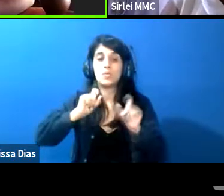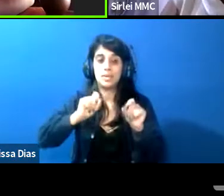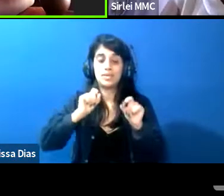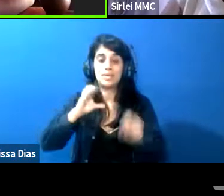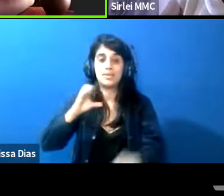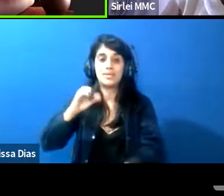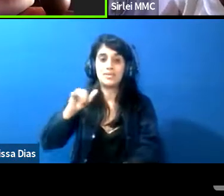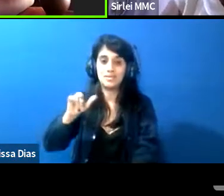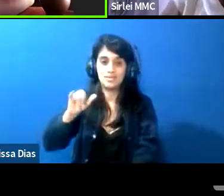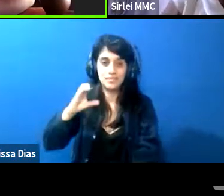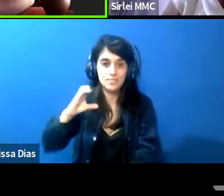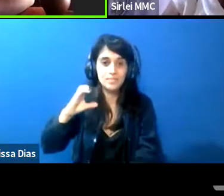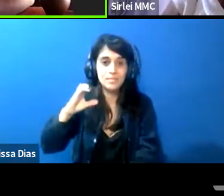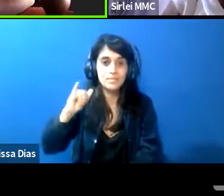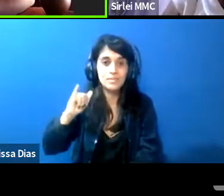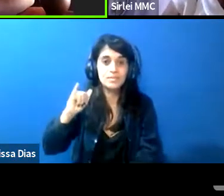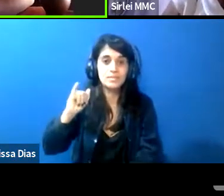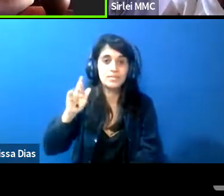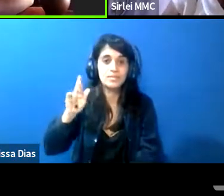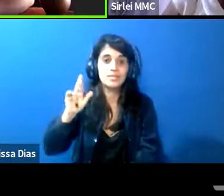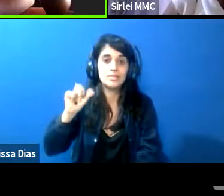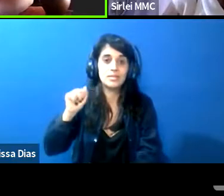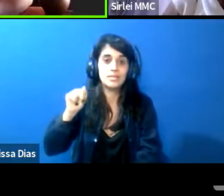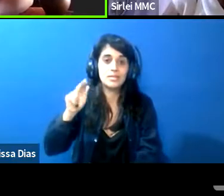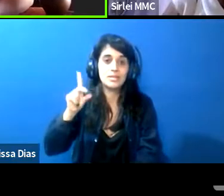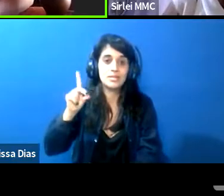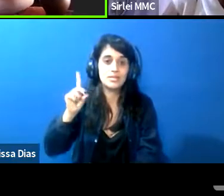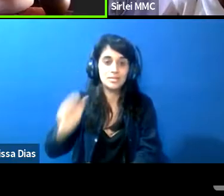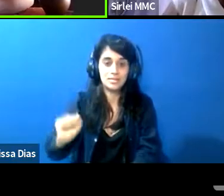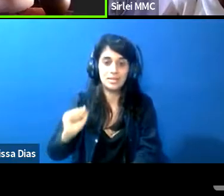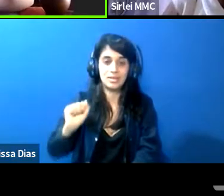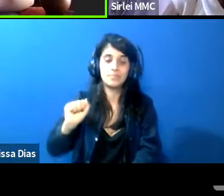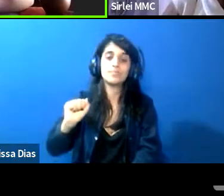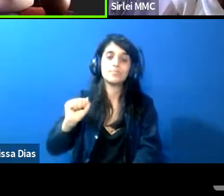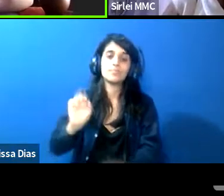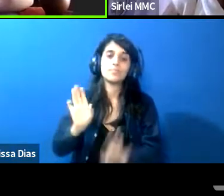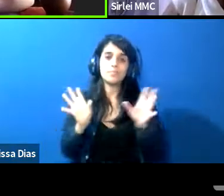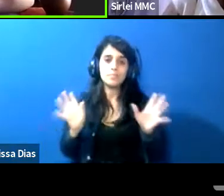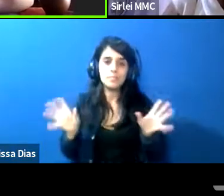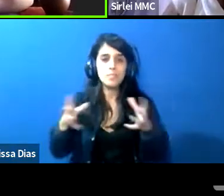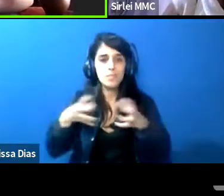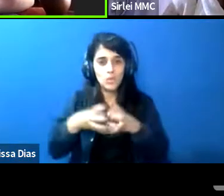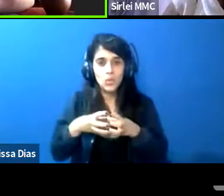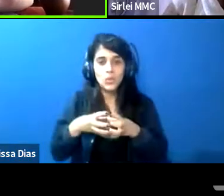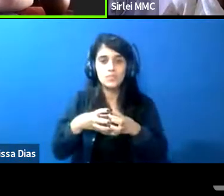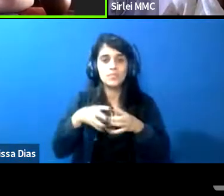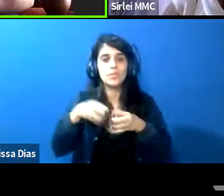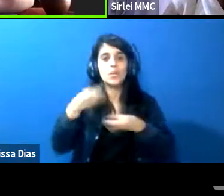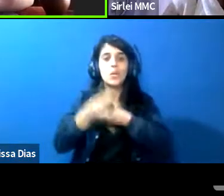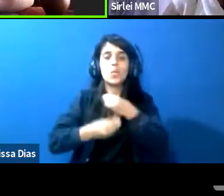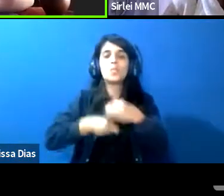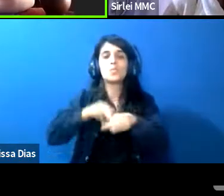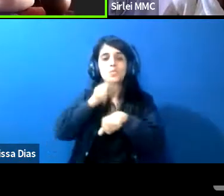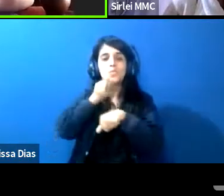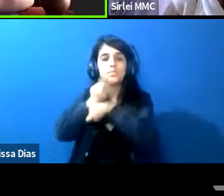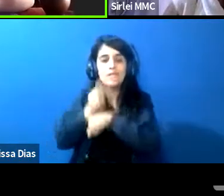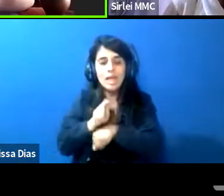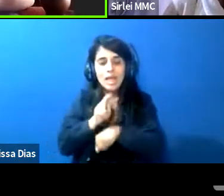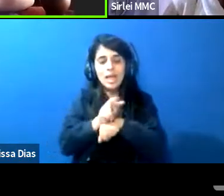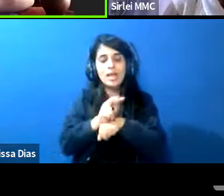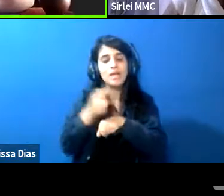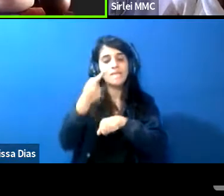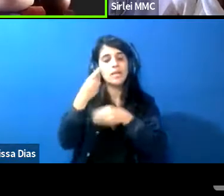as crianças, tem as pessoas destinadas, então, a estar modo de cuidar, de estar trabalhando com